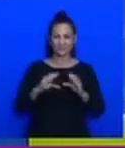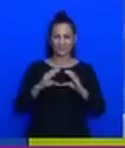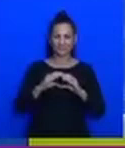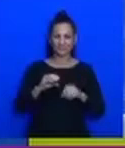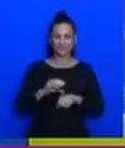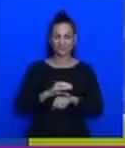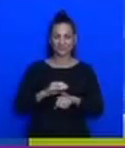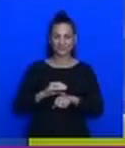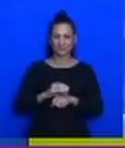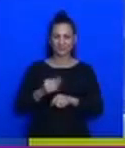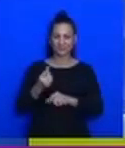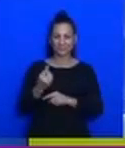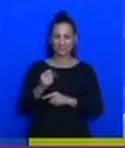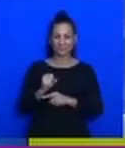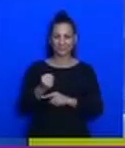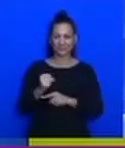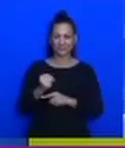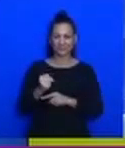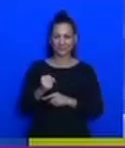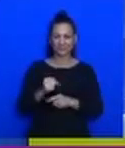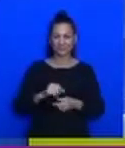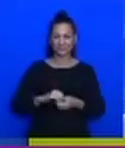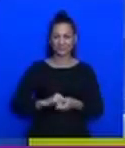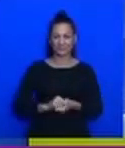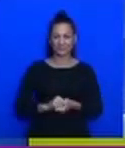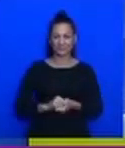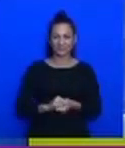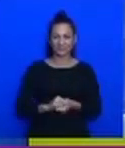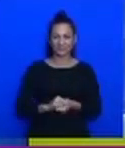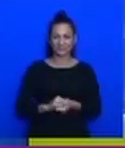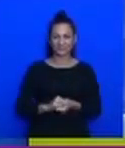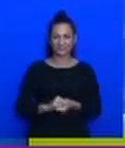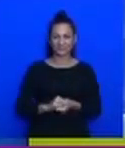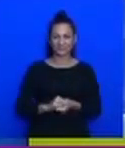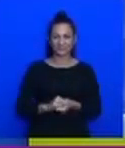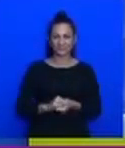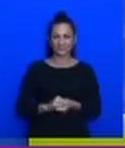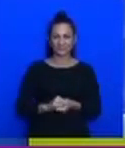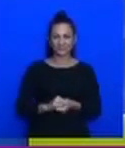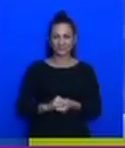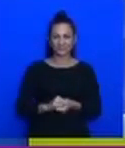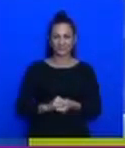Cinza número 18. Cinza número 18.